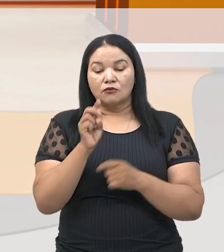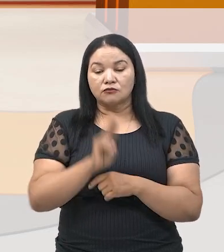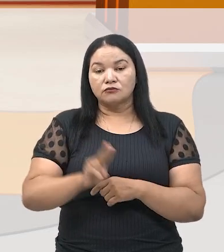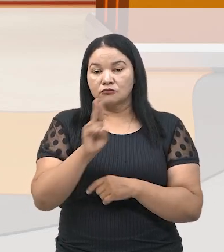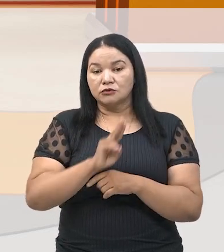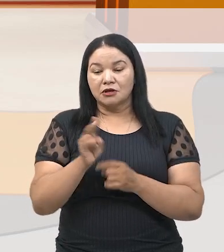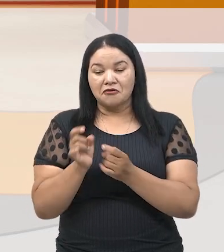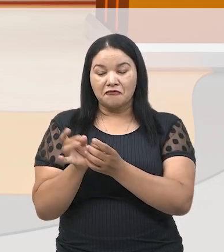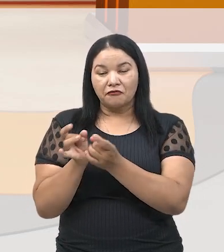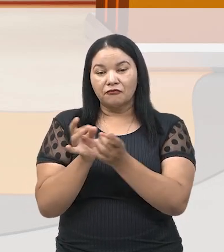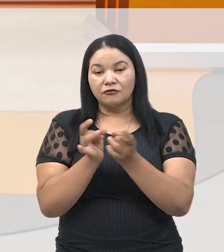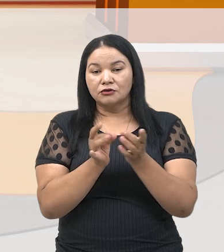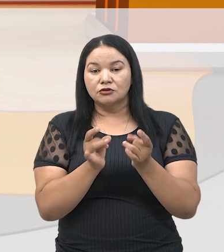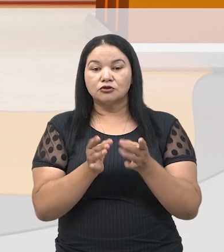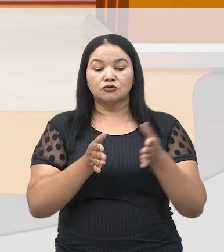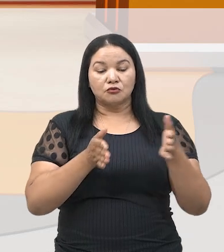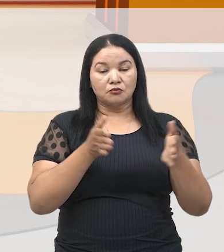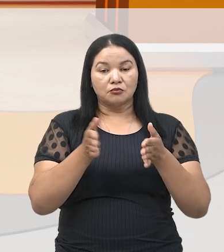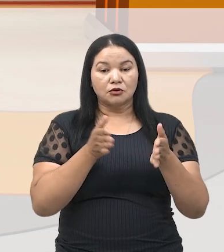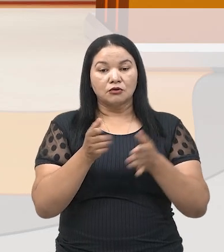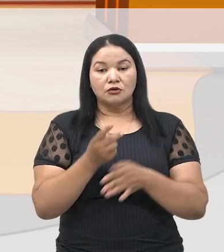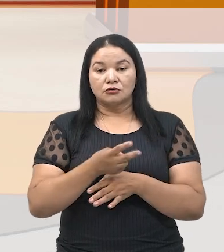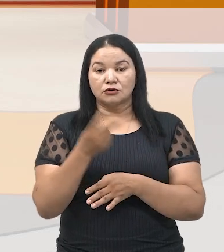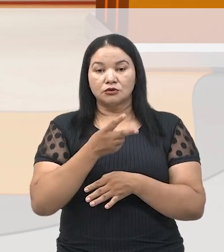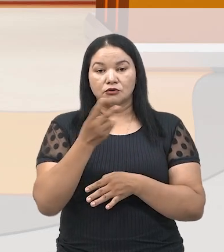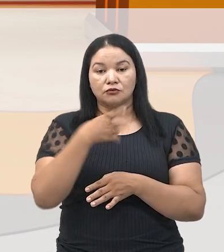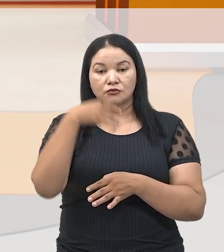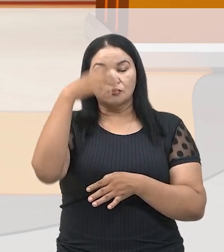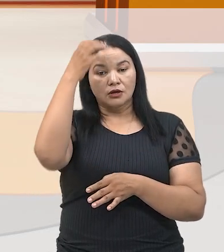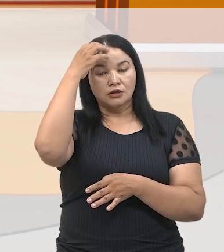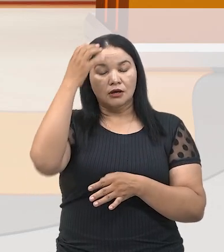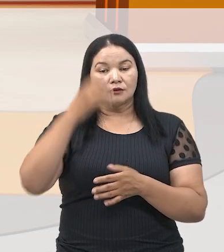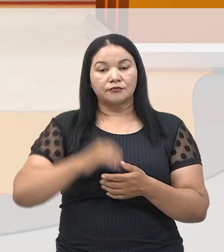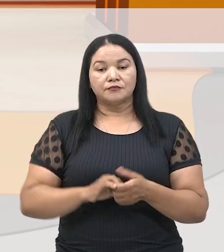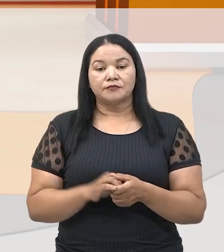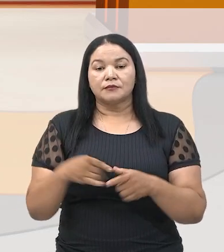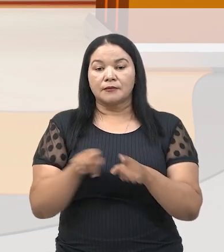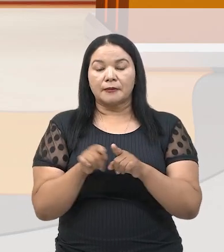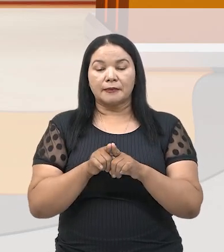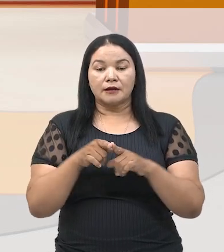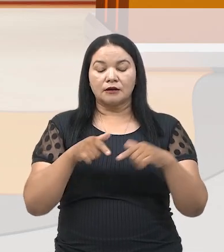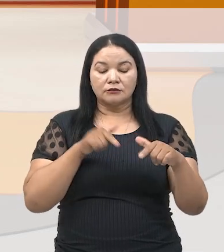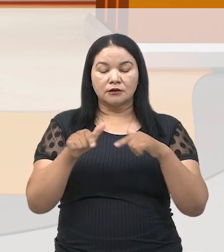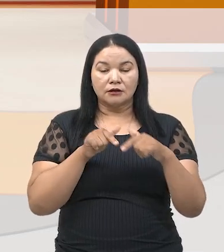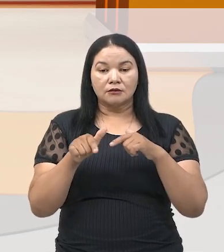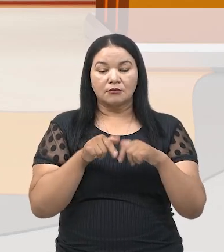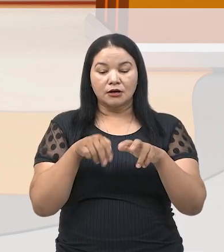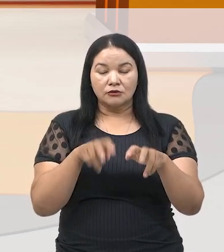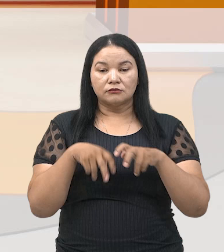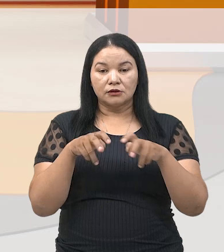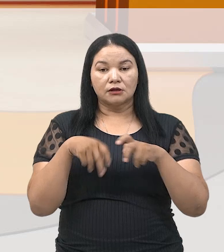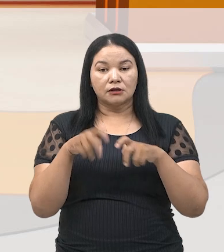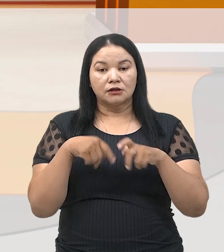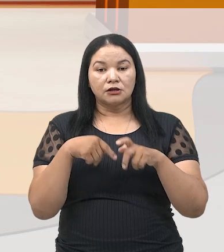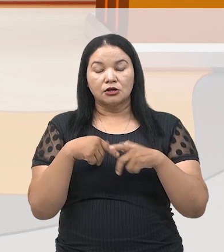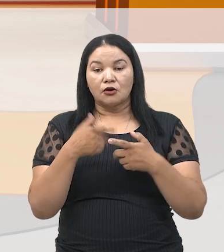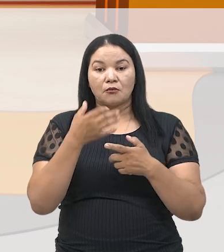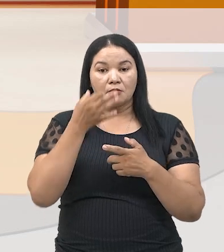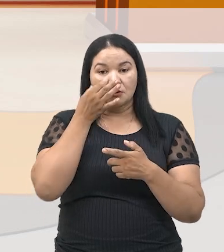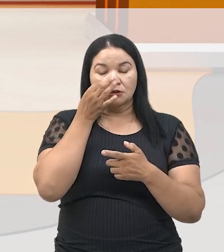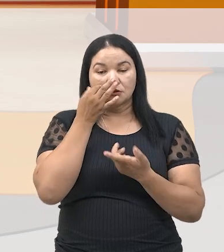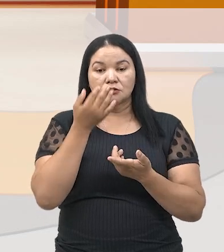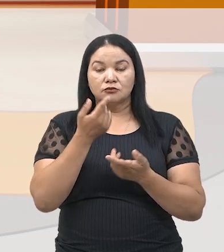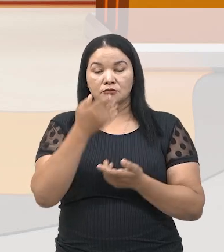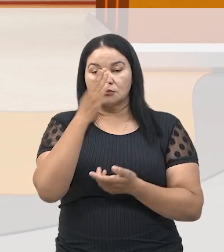bastante vendido durante o Segundo Reinado. E essa prática agrícola ainda vai ser presente no Brasil